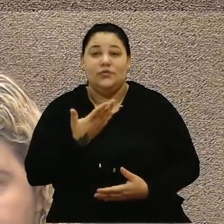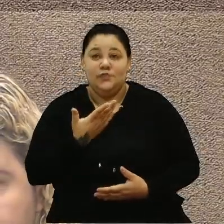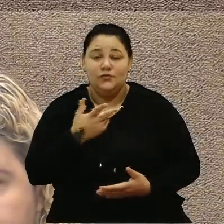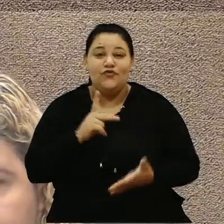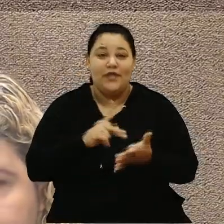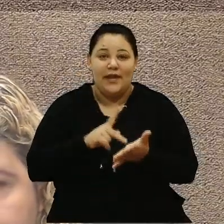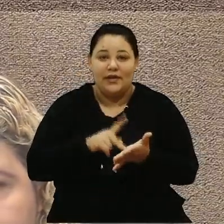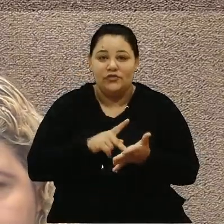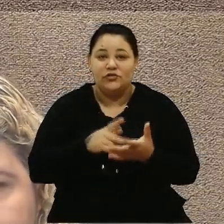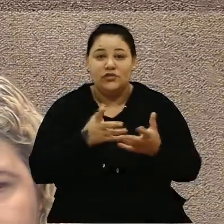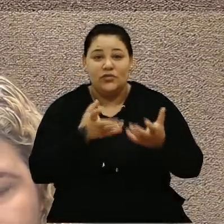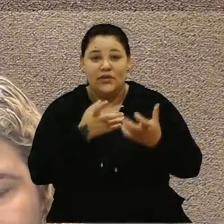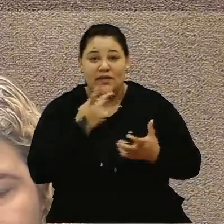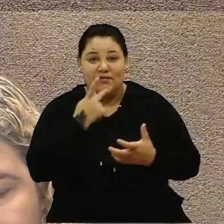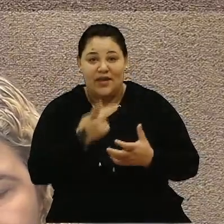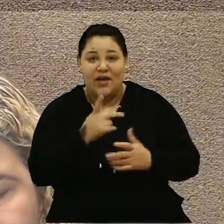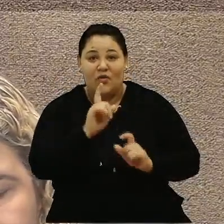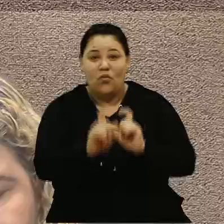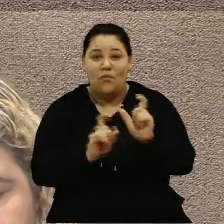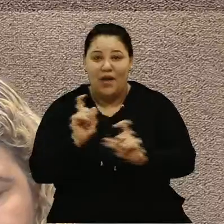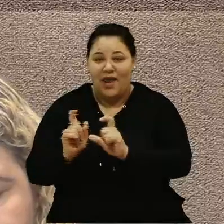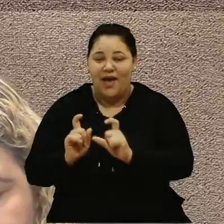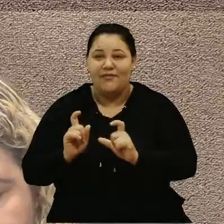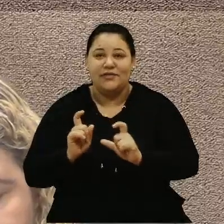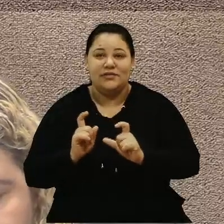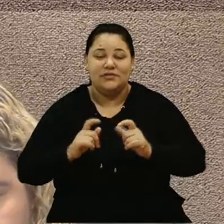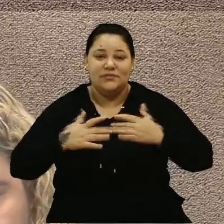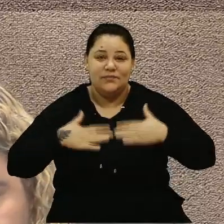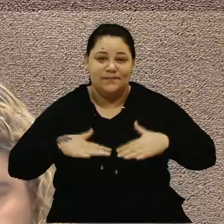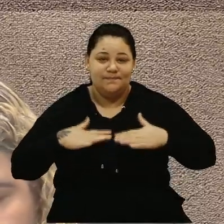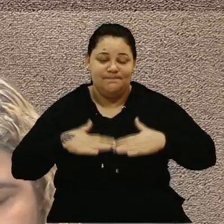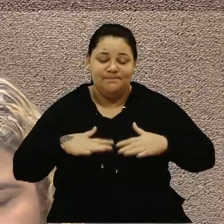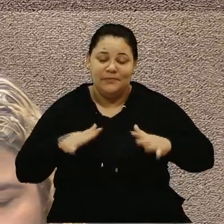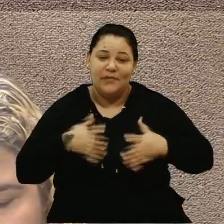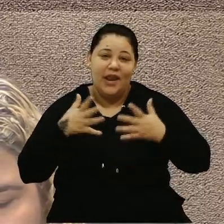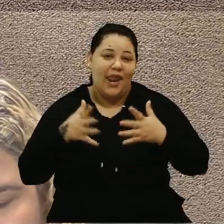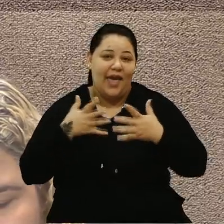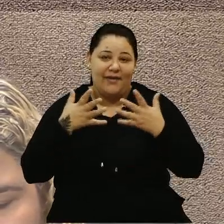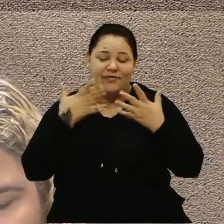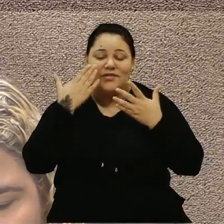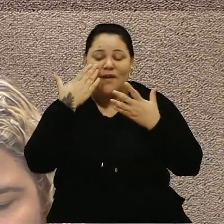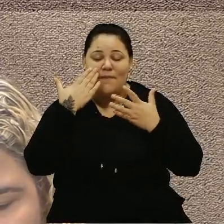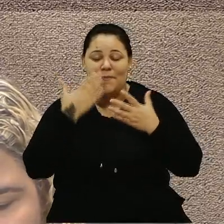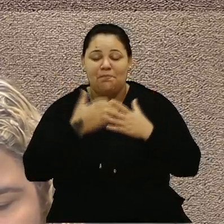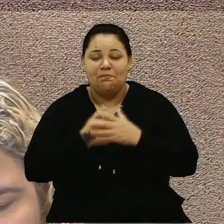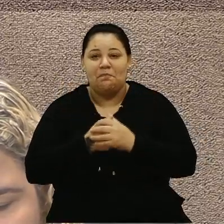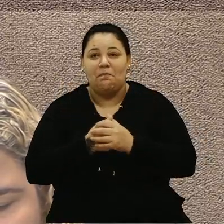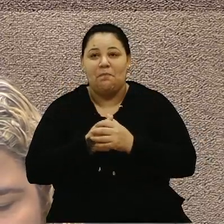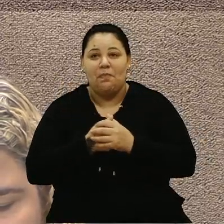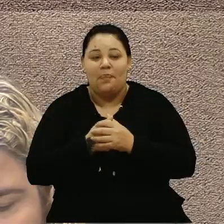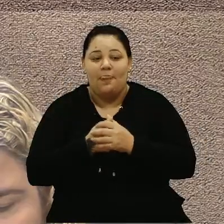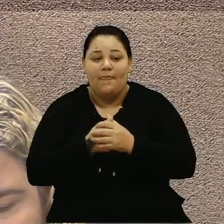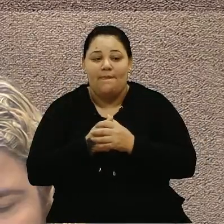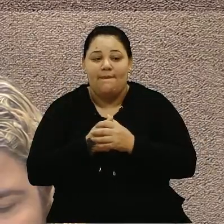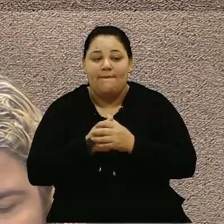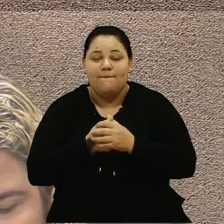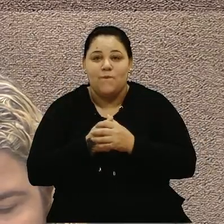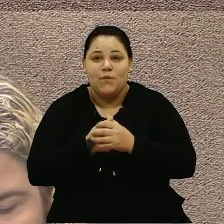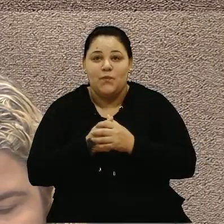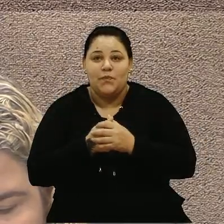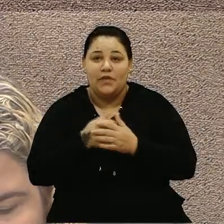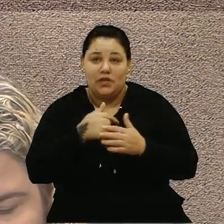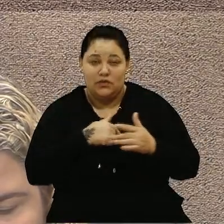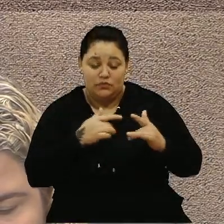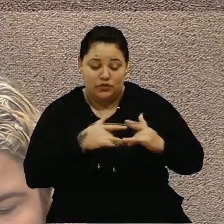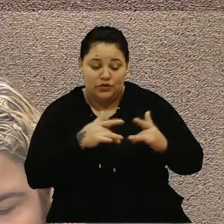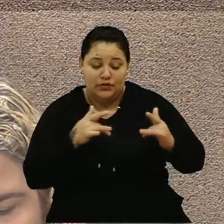queria dizer com palavras bem tranquilas e bem simples, né, que me